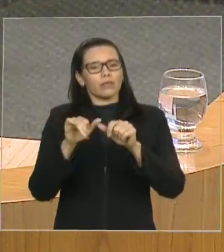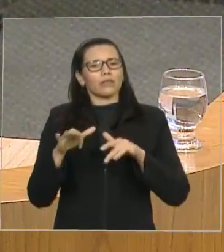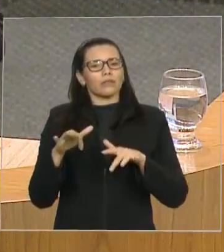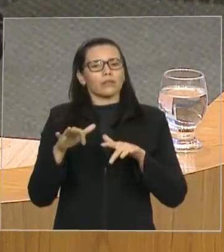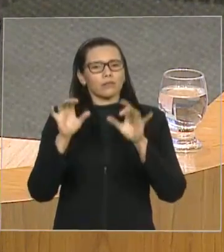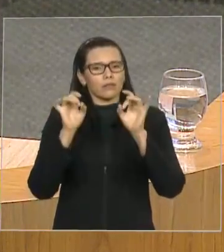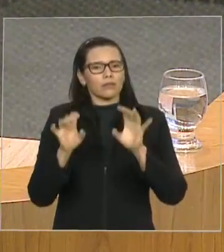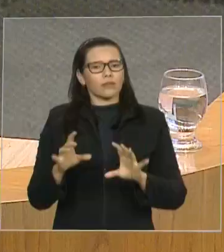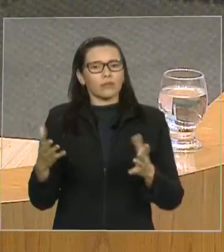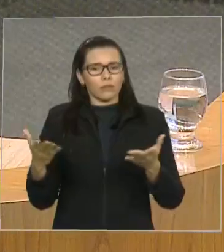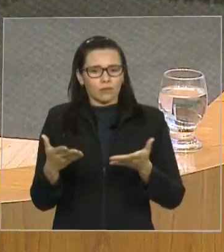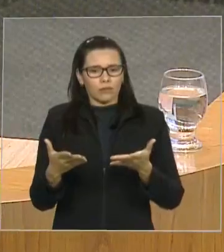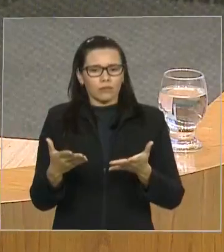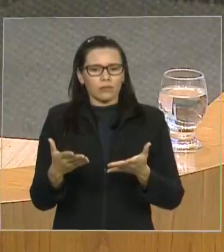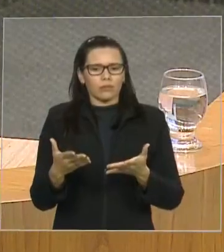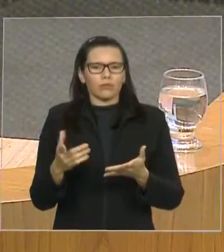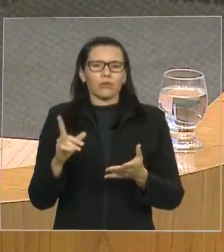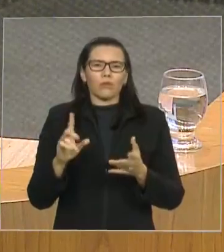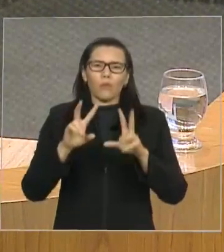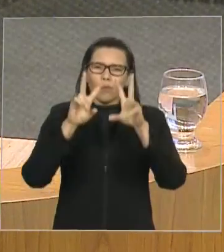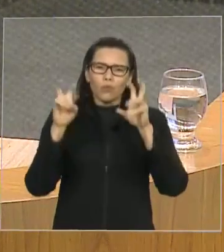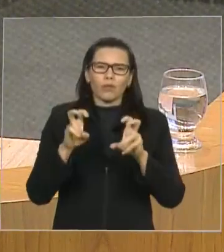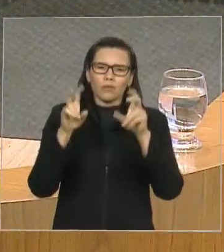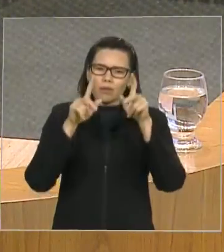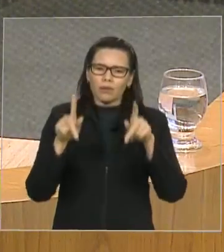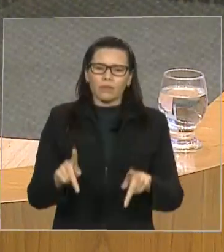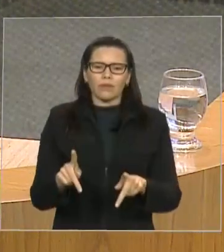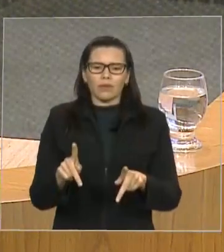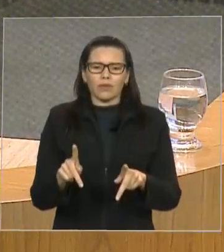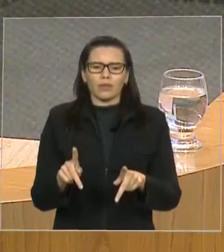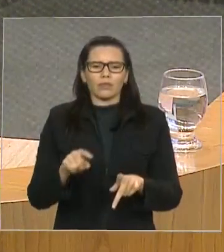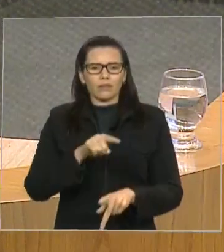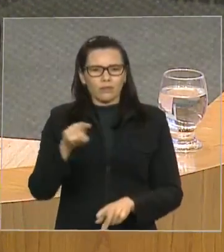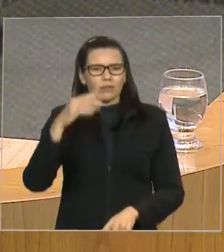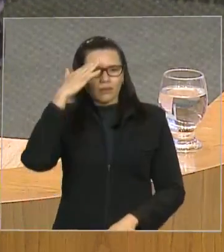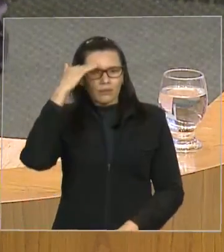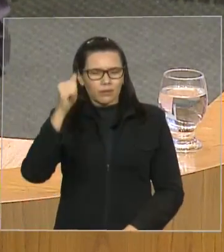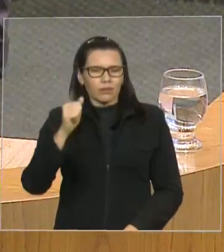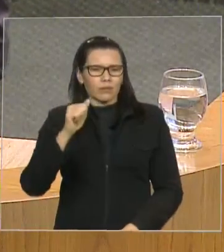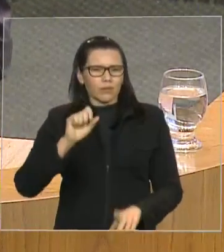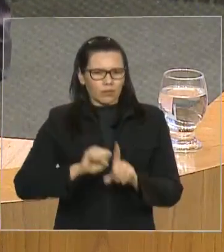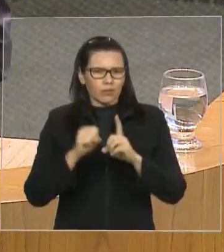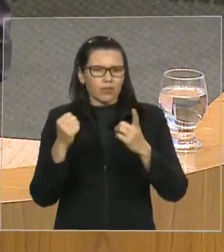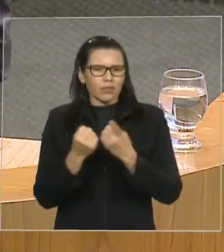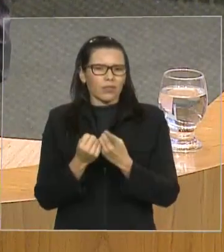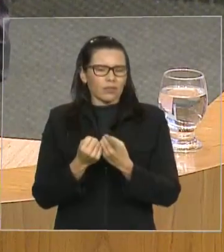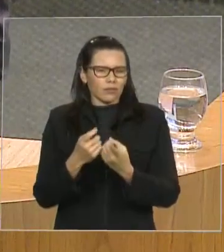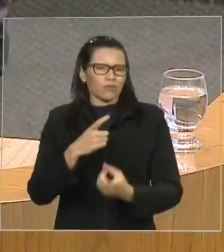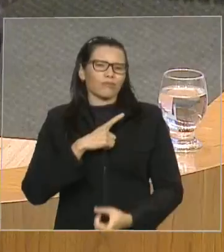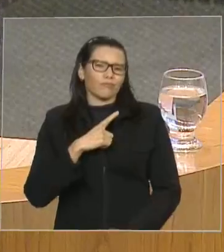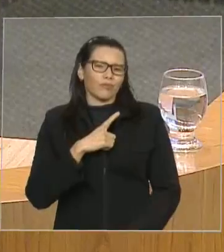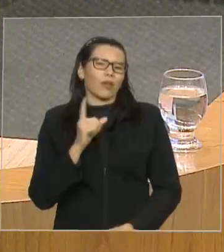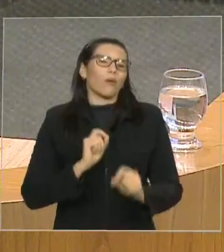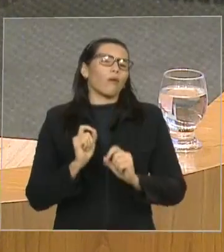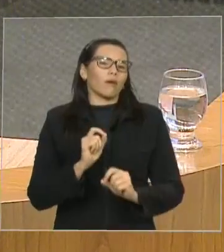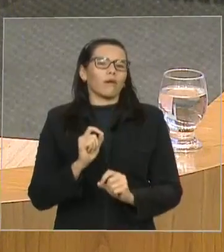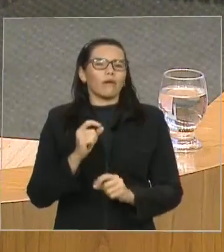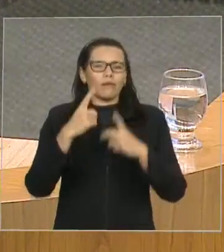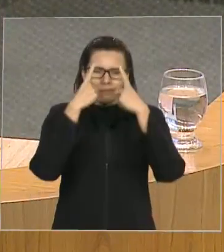e sem fugir daquilo que é a nossa realidade, que ainda é uma realidade muito violenta, que